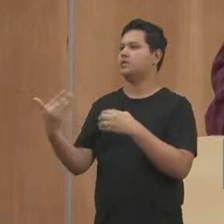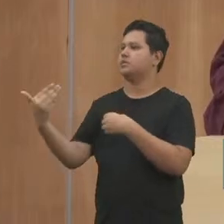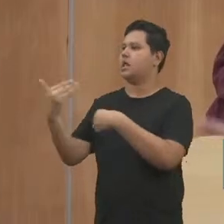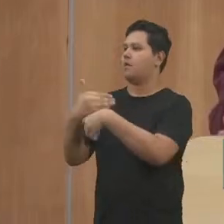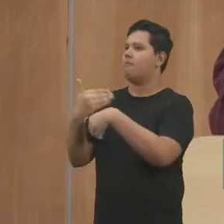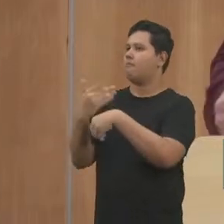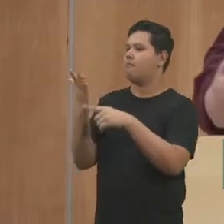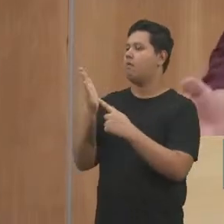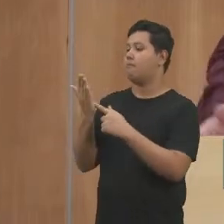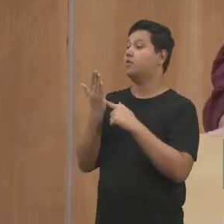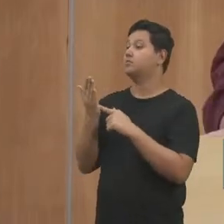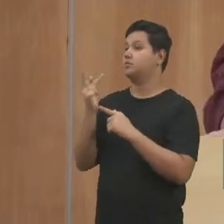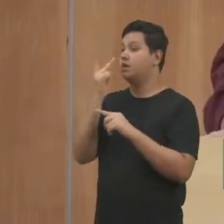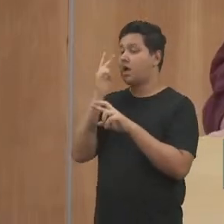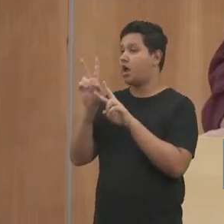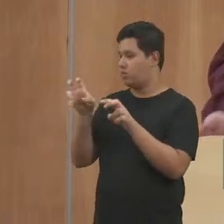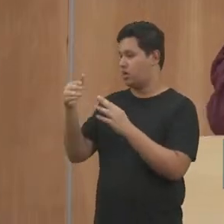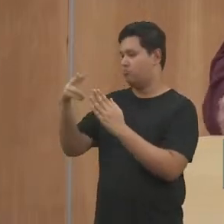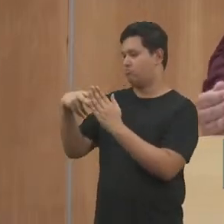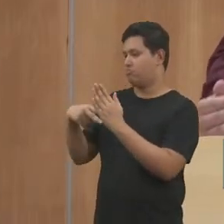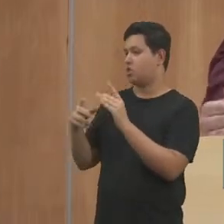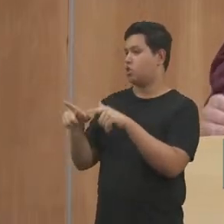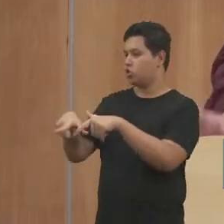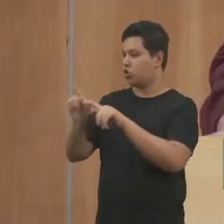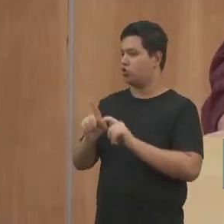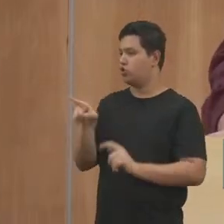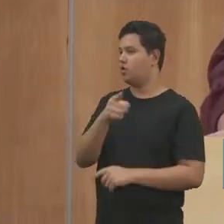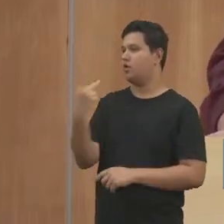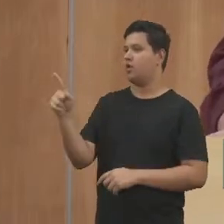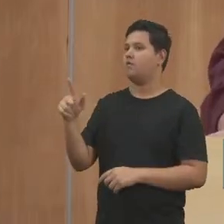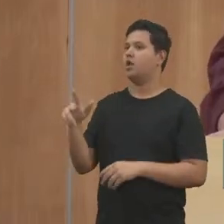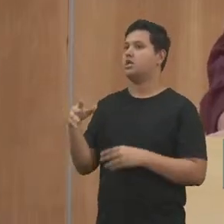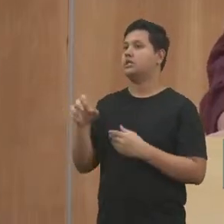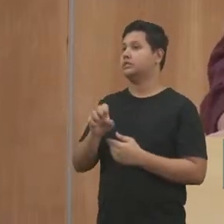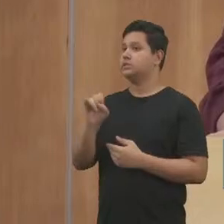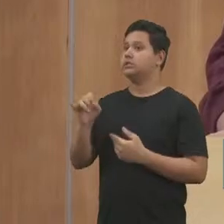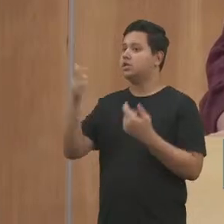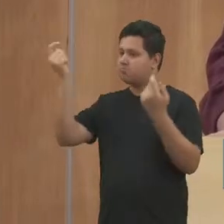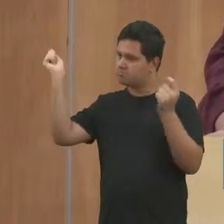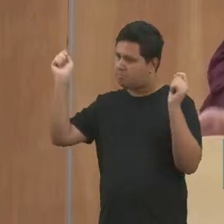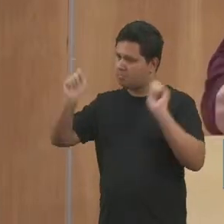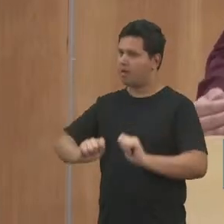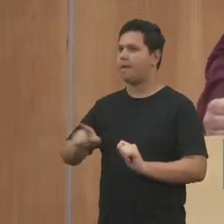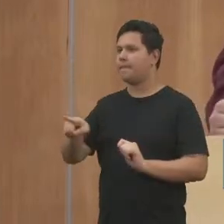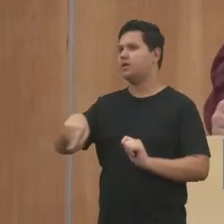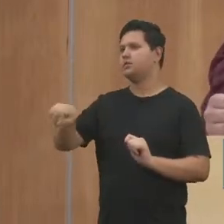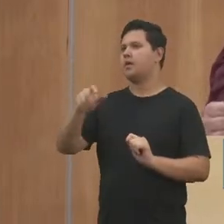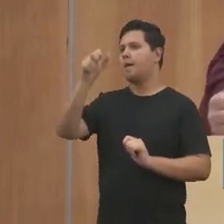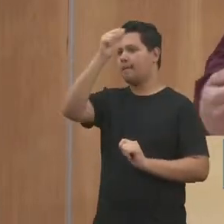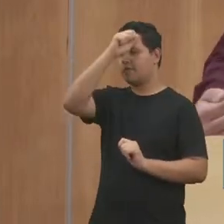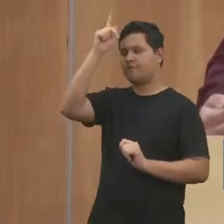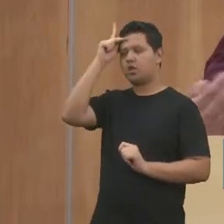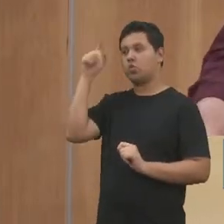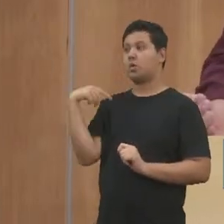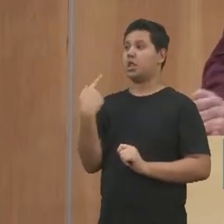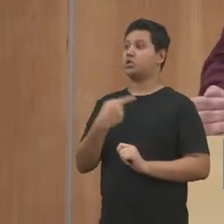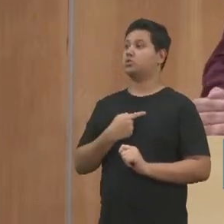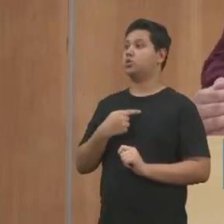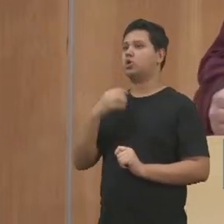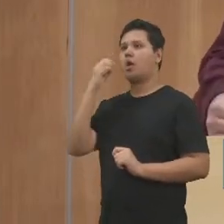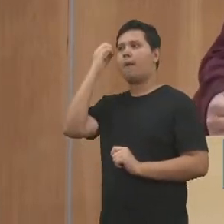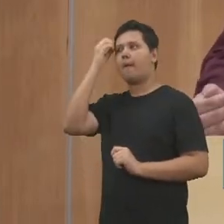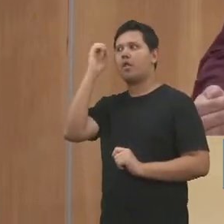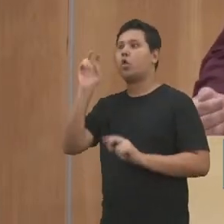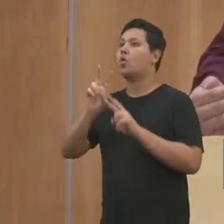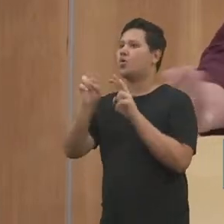área, serão acatadas conforme for possível para a prefeitura, e a gente fez essa anistia justamente para